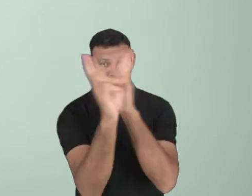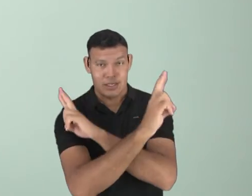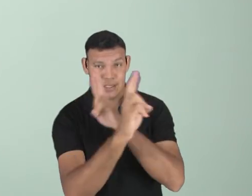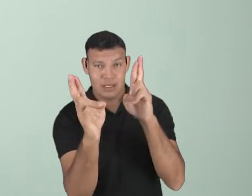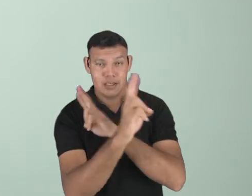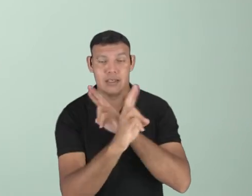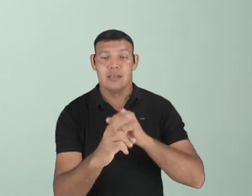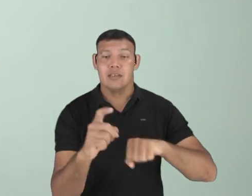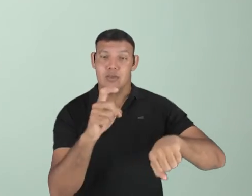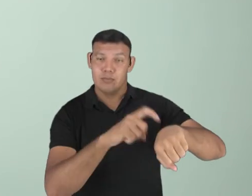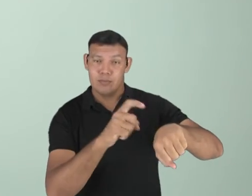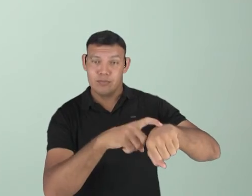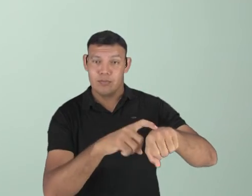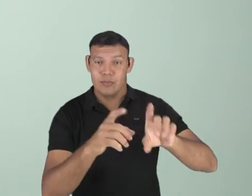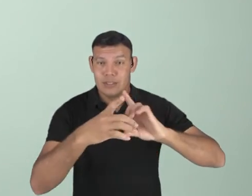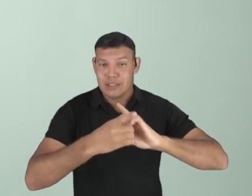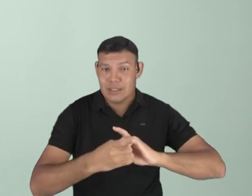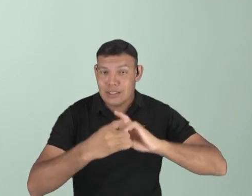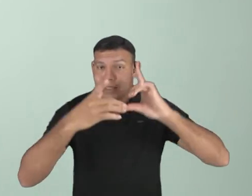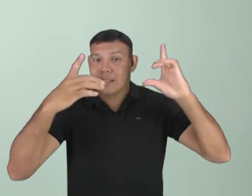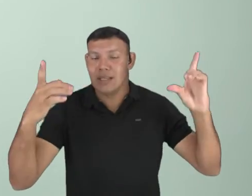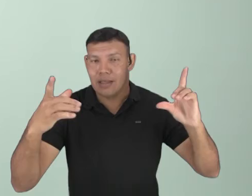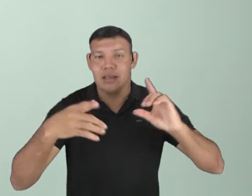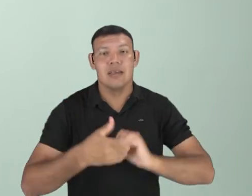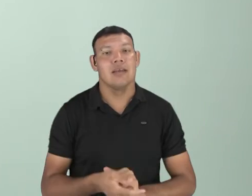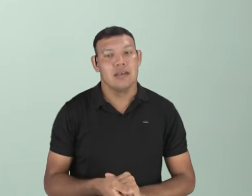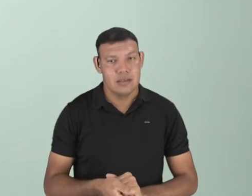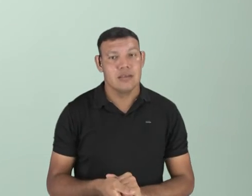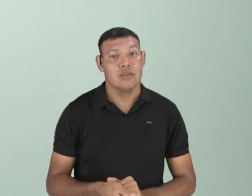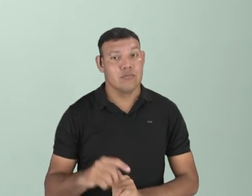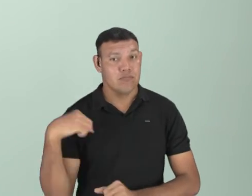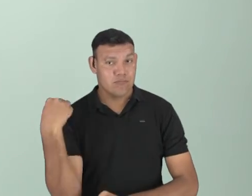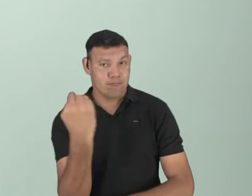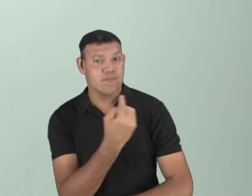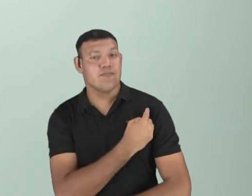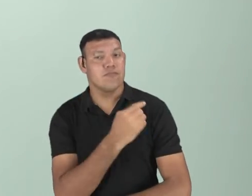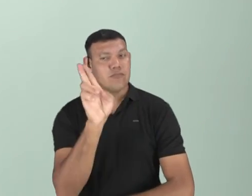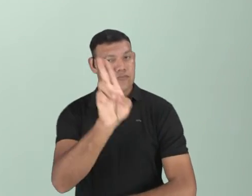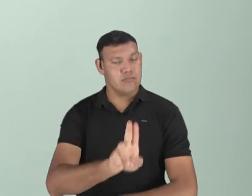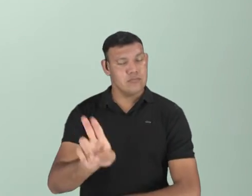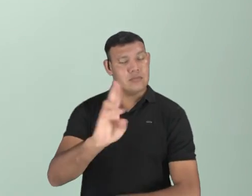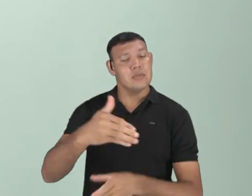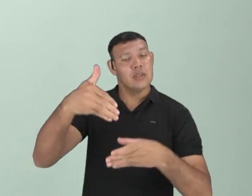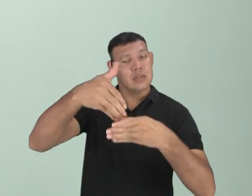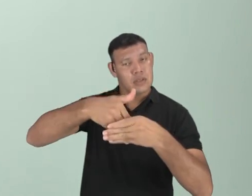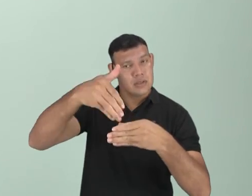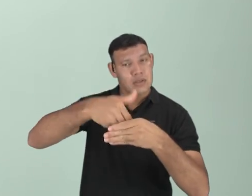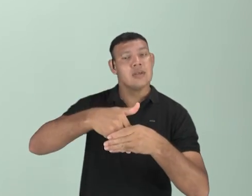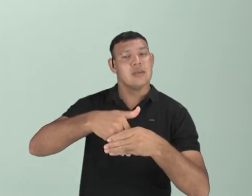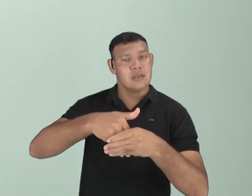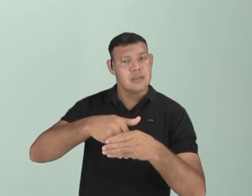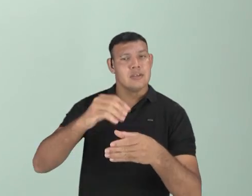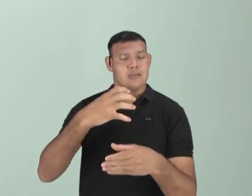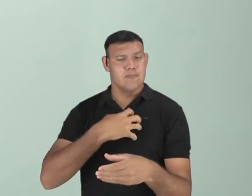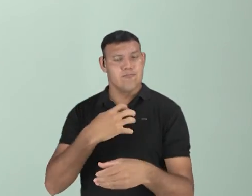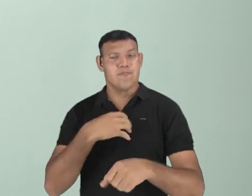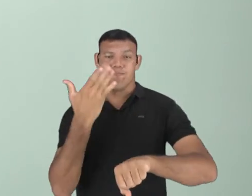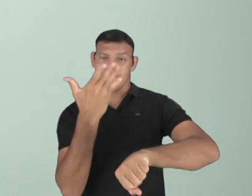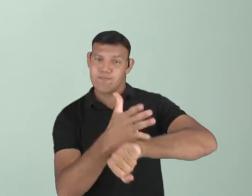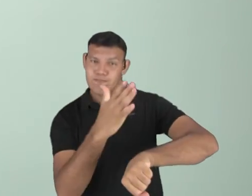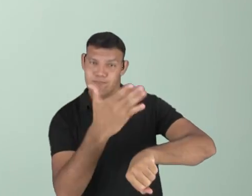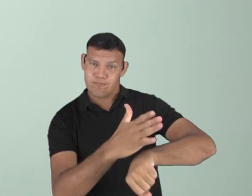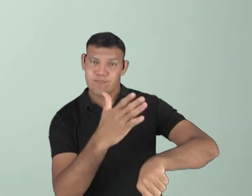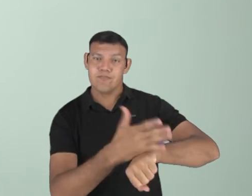regime democrático no nosso país, nós fazemos o uso do voto. É uma forma de